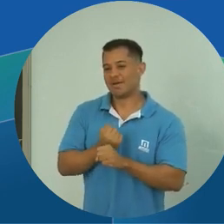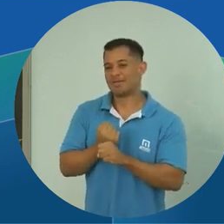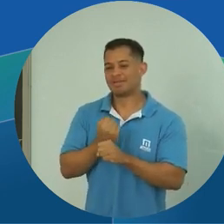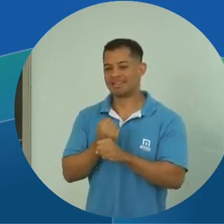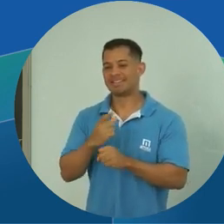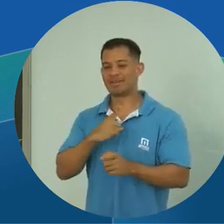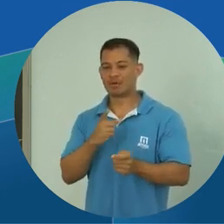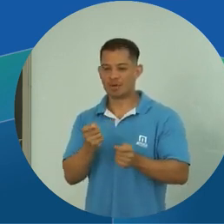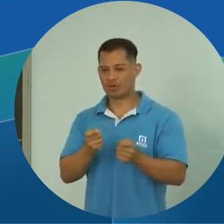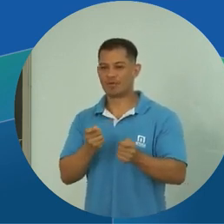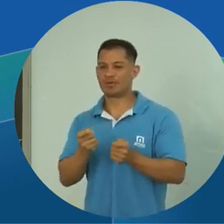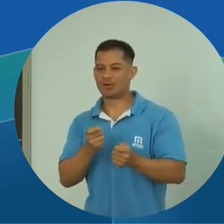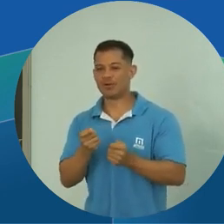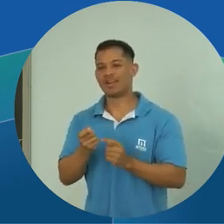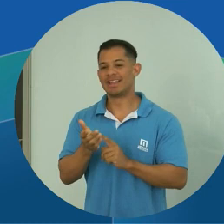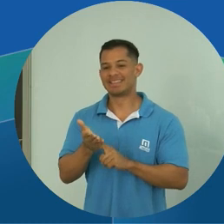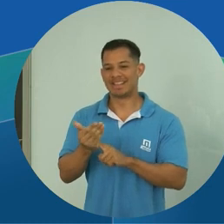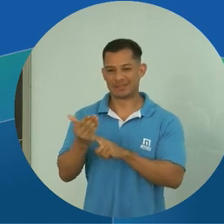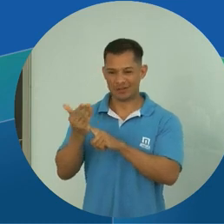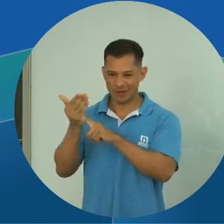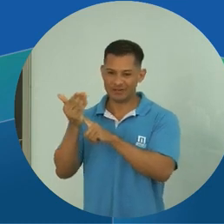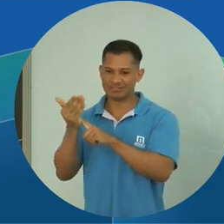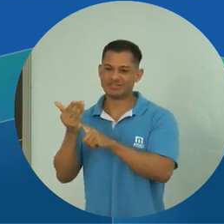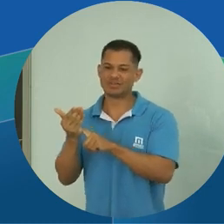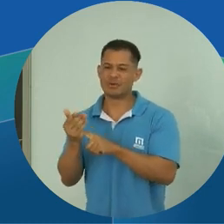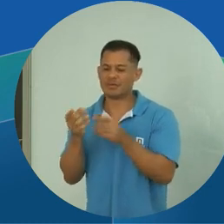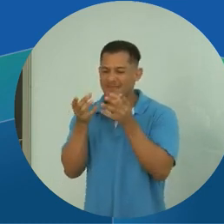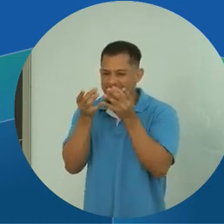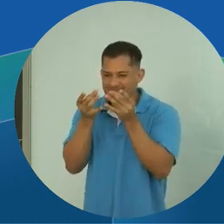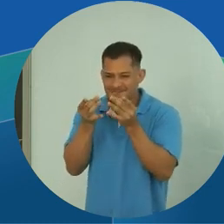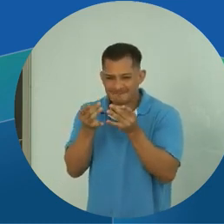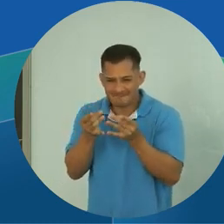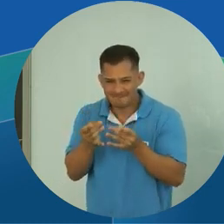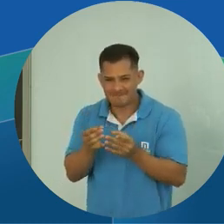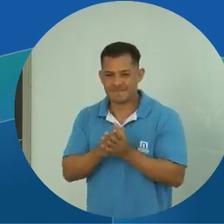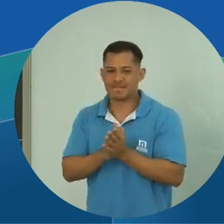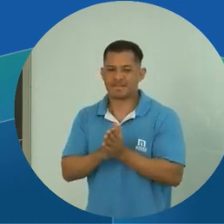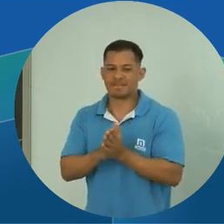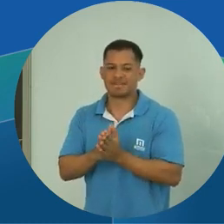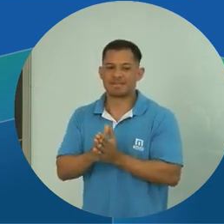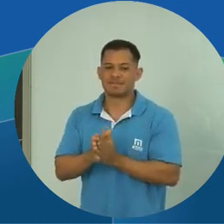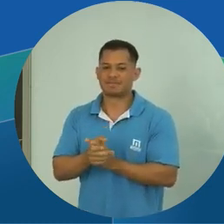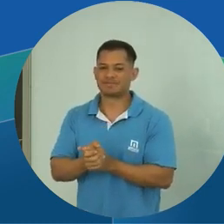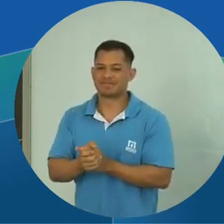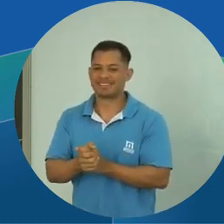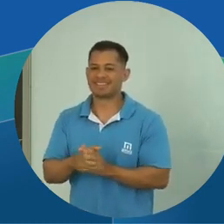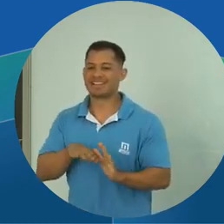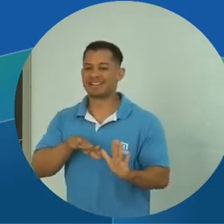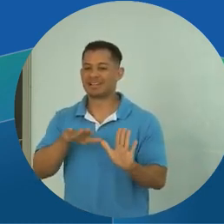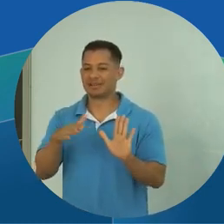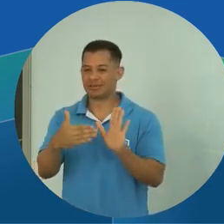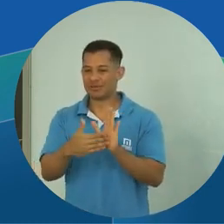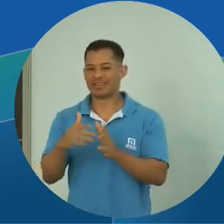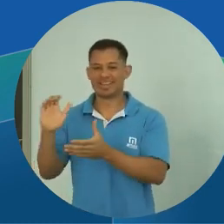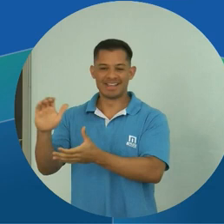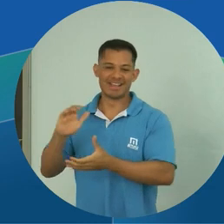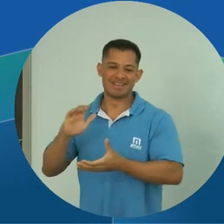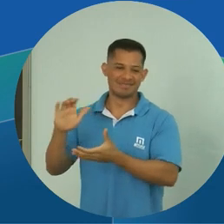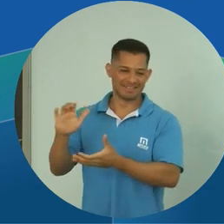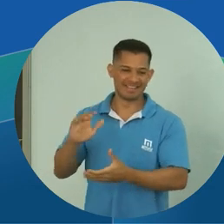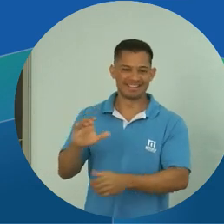controle tecnológico muito criterioso, muito criterioso. Todas as remessas de